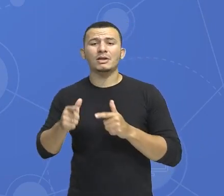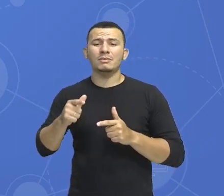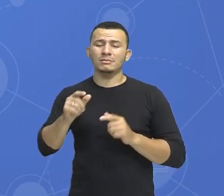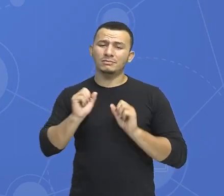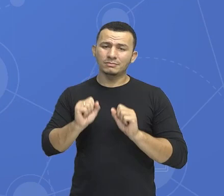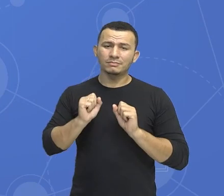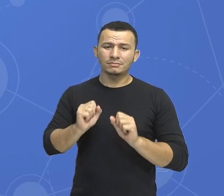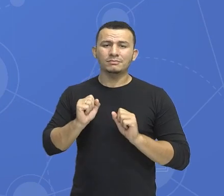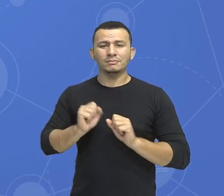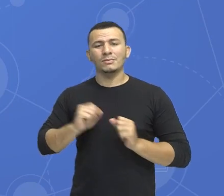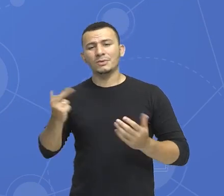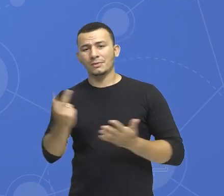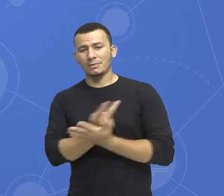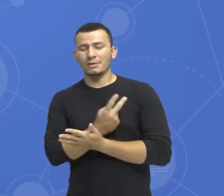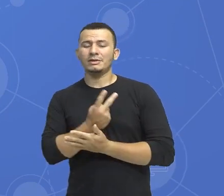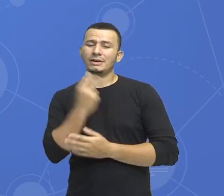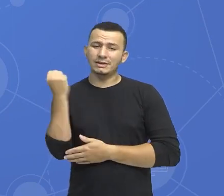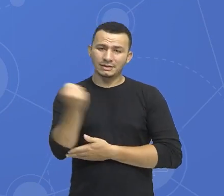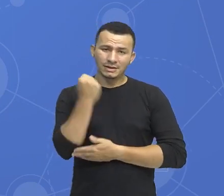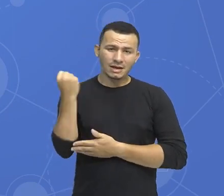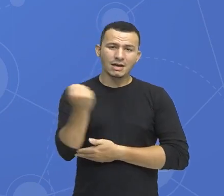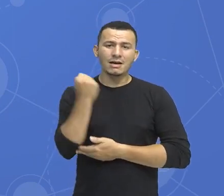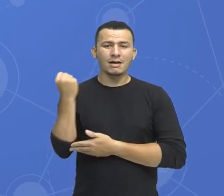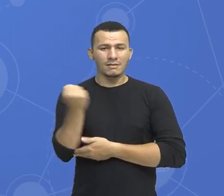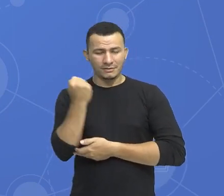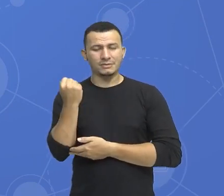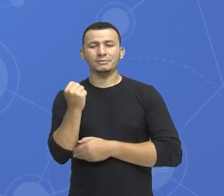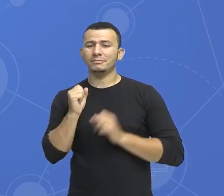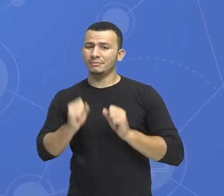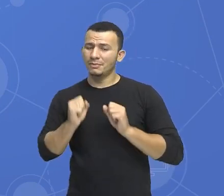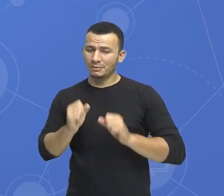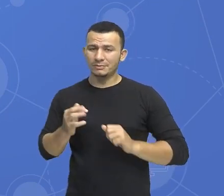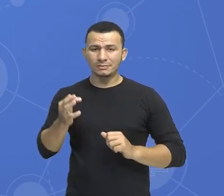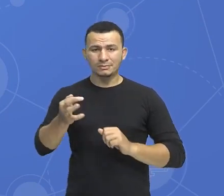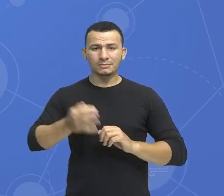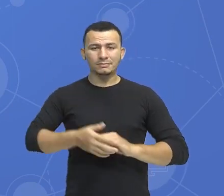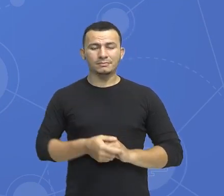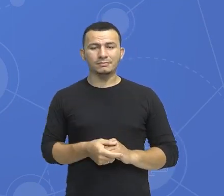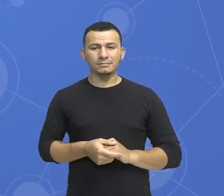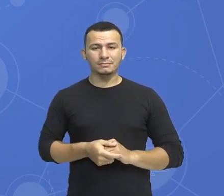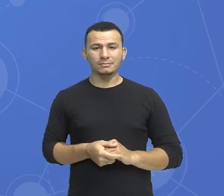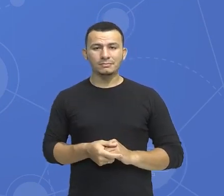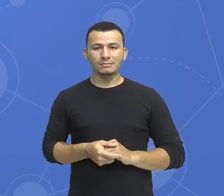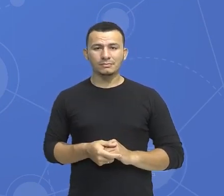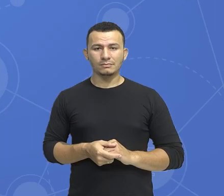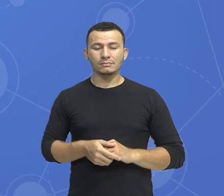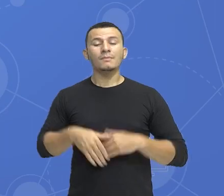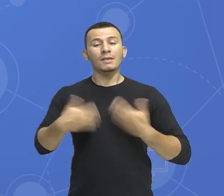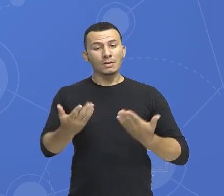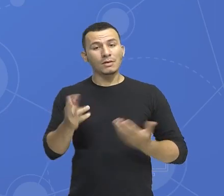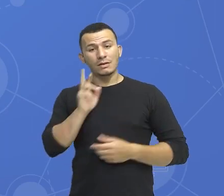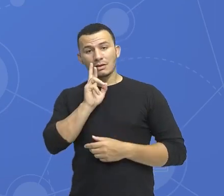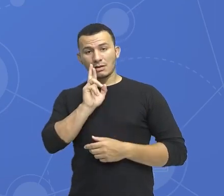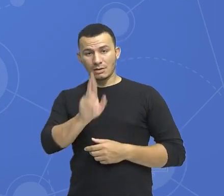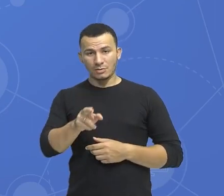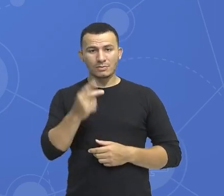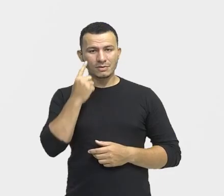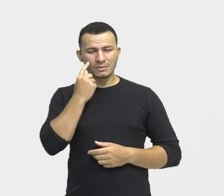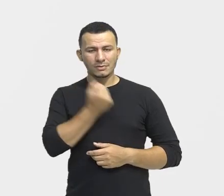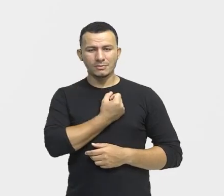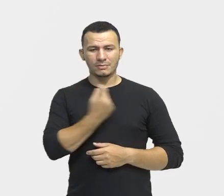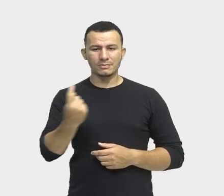repente, pode gerar causas graves, né? Consequências graves. Então, vejamos aí a resposta para essa nossa